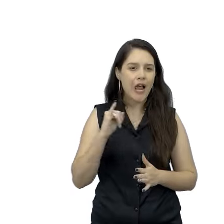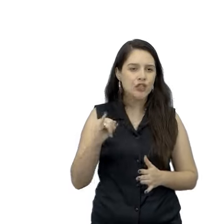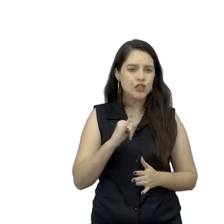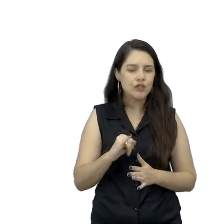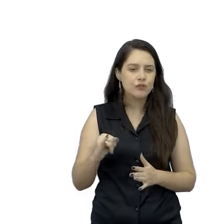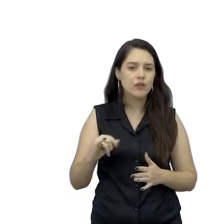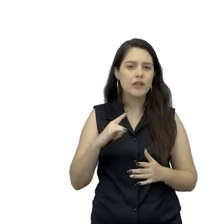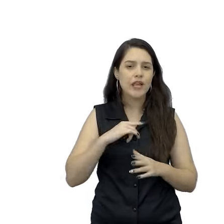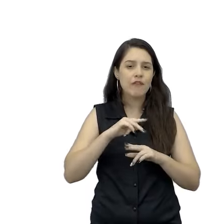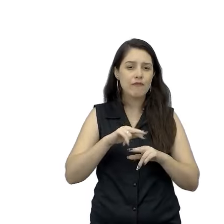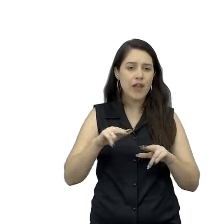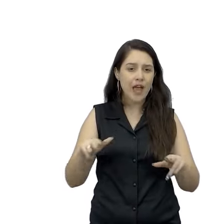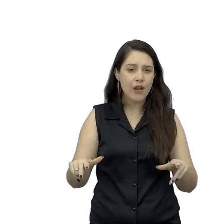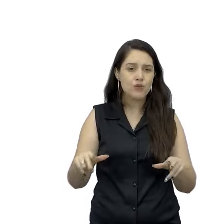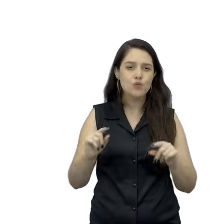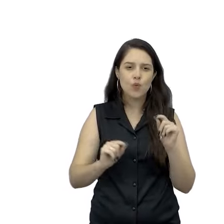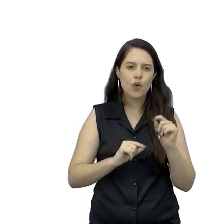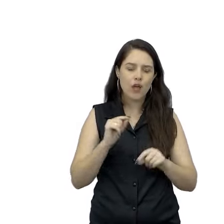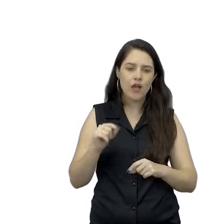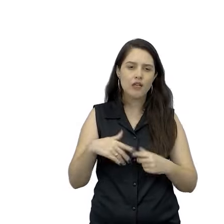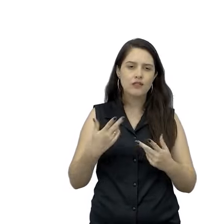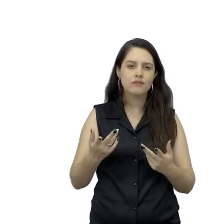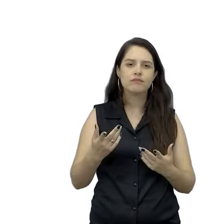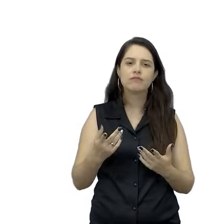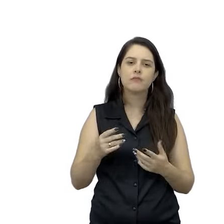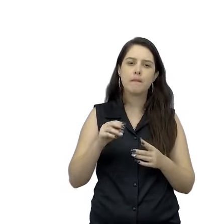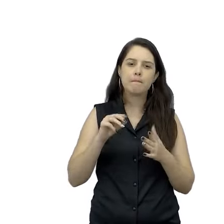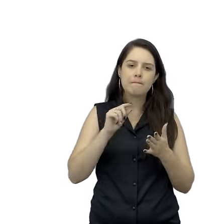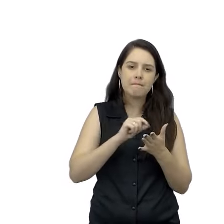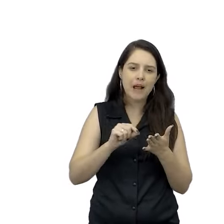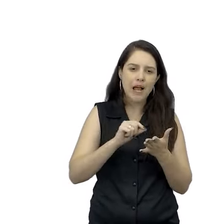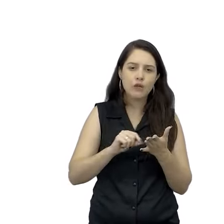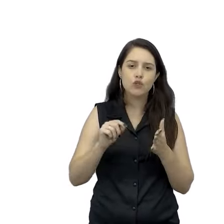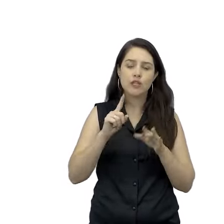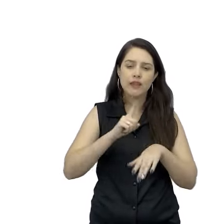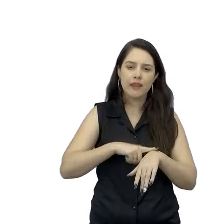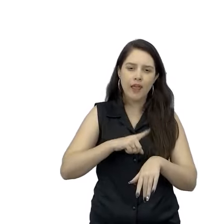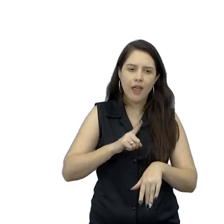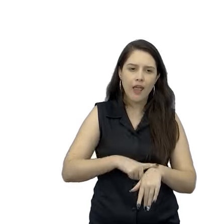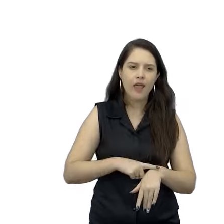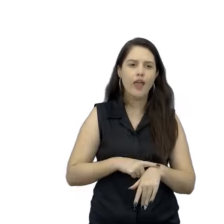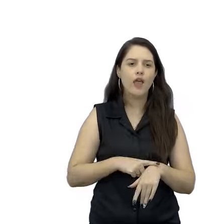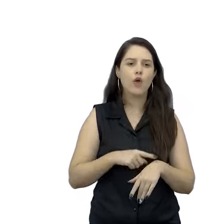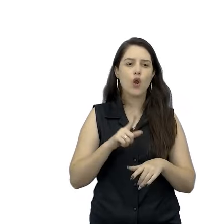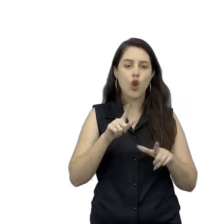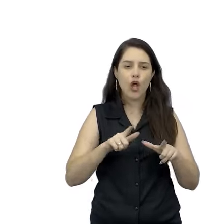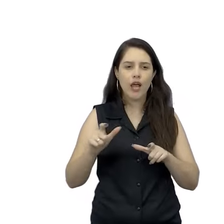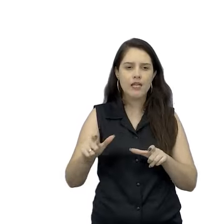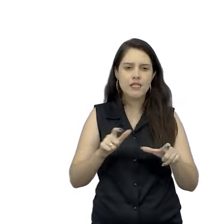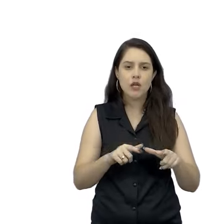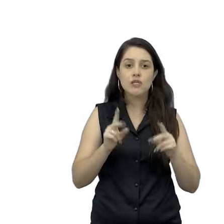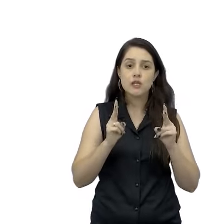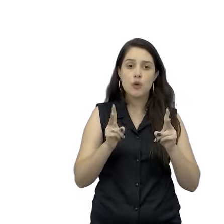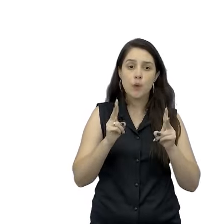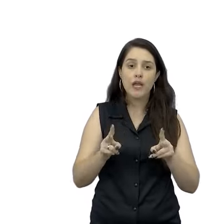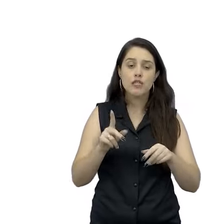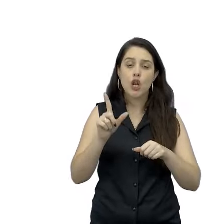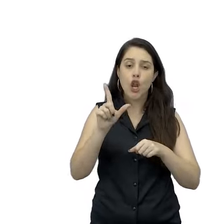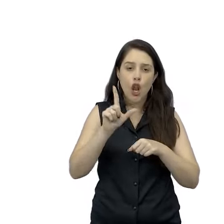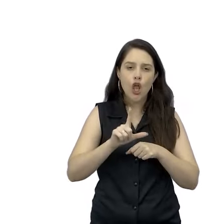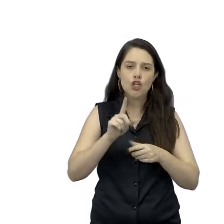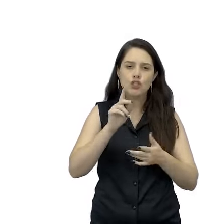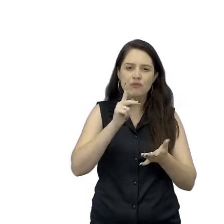os elementos narrativos? Os personagens, os marcadores de tempo, né, a localização, a sequência dos fatos,